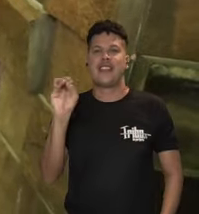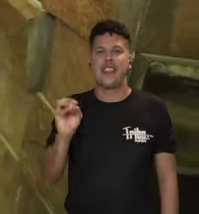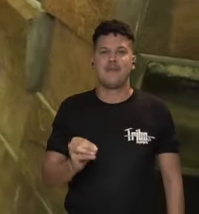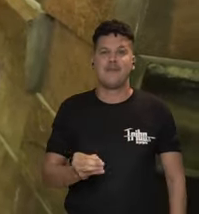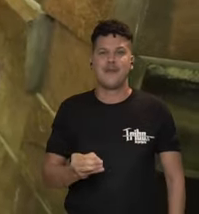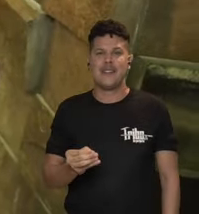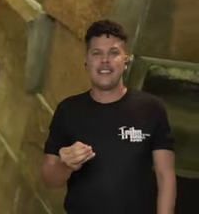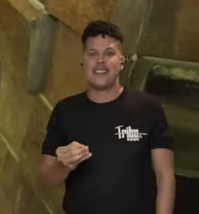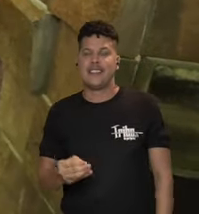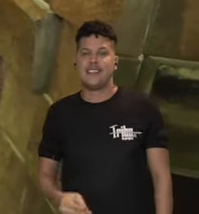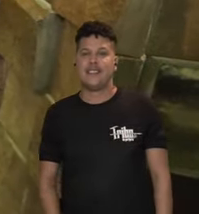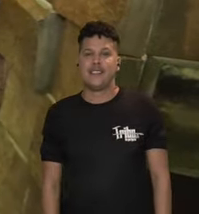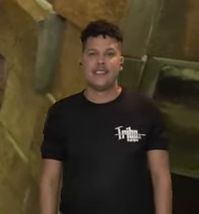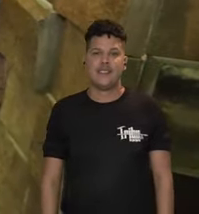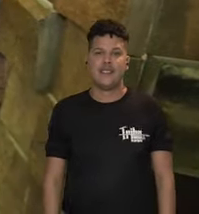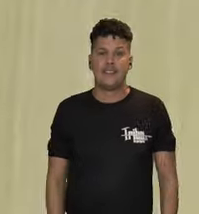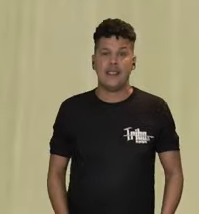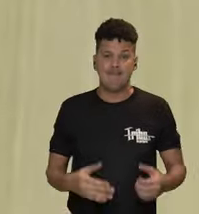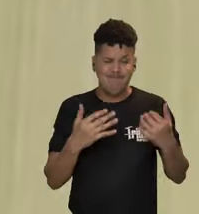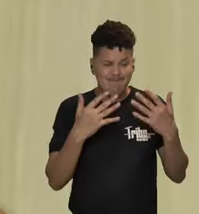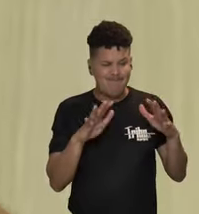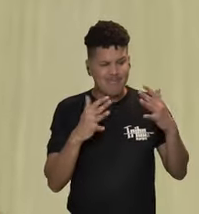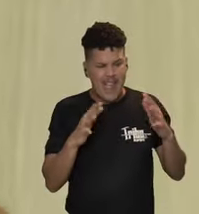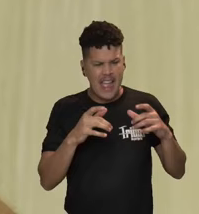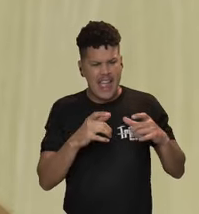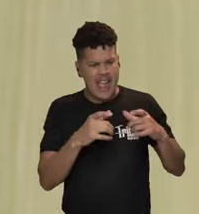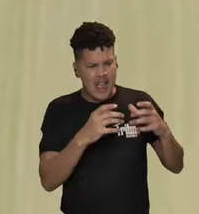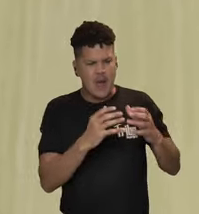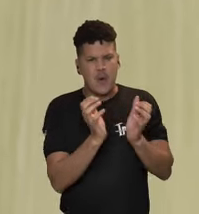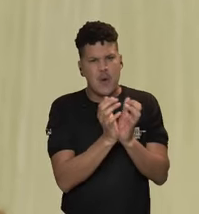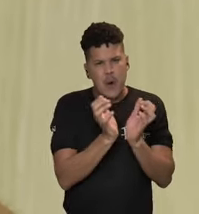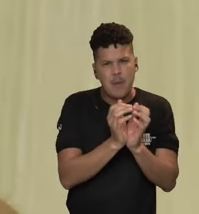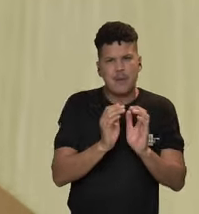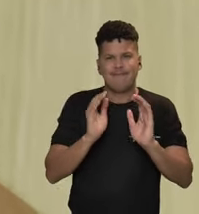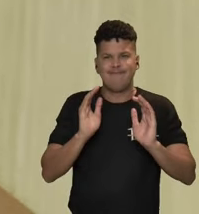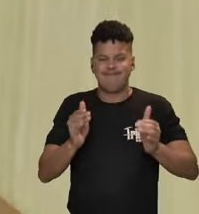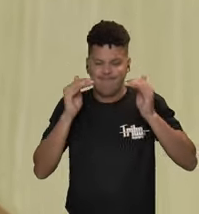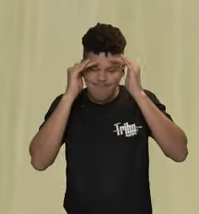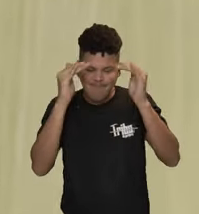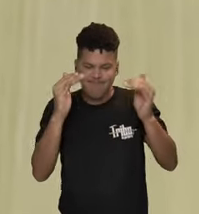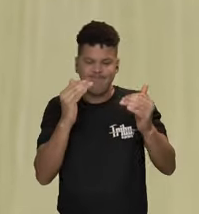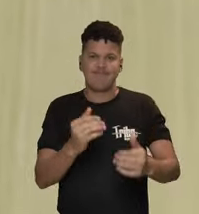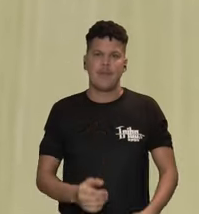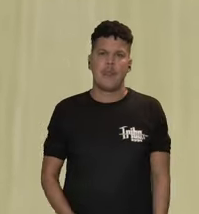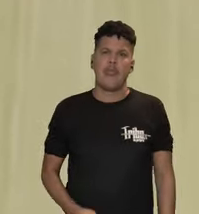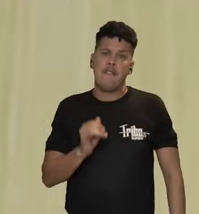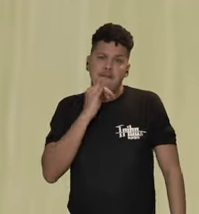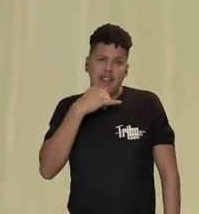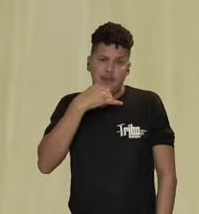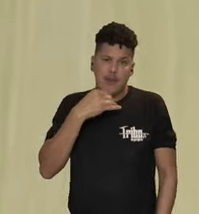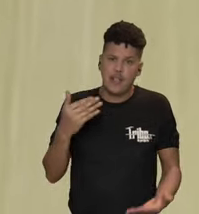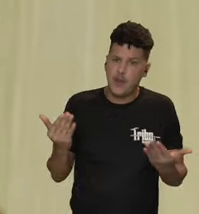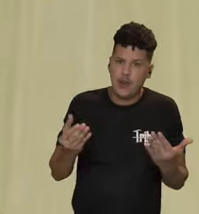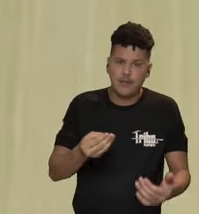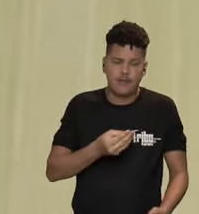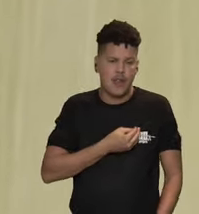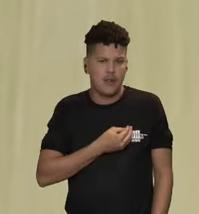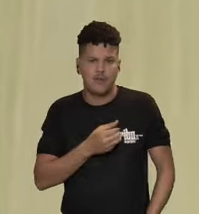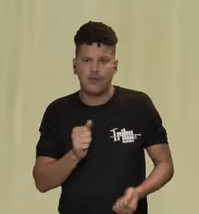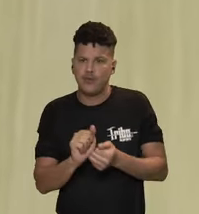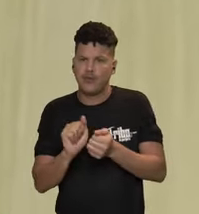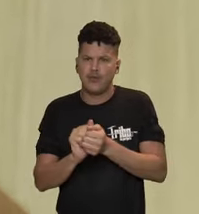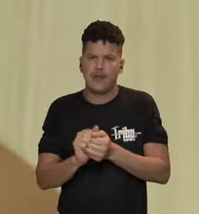grande parte, eu acho que a maior parte do Tribo, ele esteve presente. Infelizmente, não teve como ele estar aqui agora, queria muito, mas